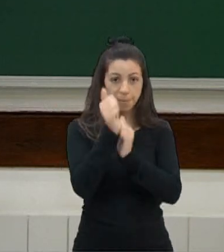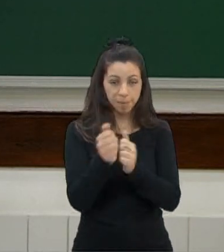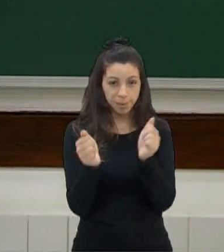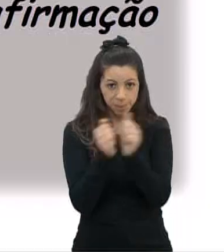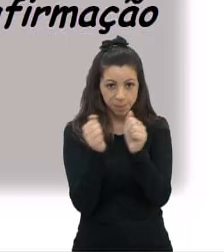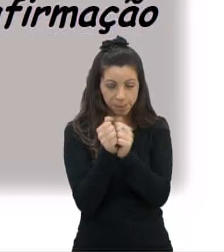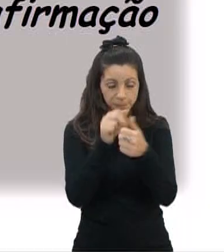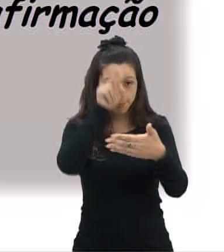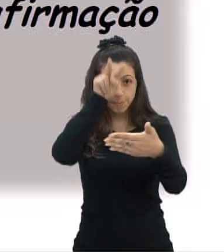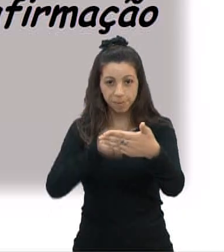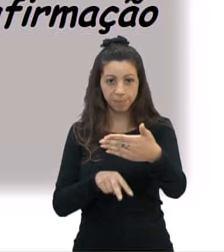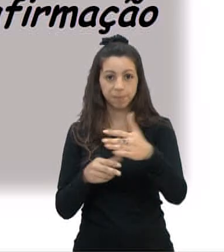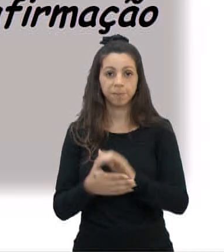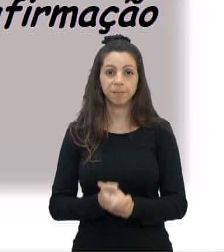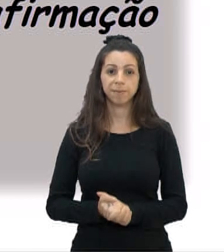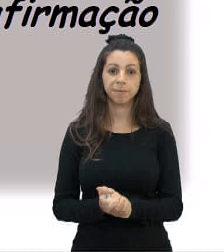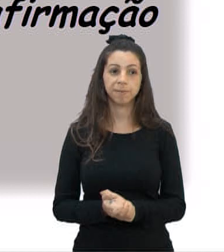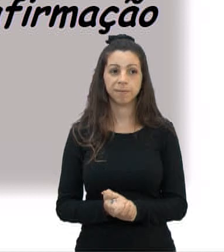ler juntos.